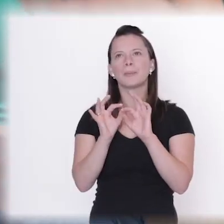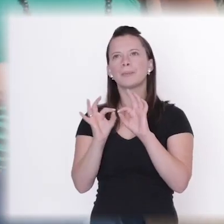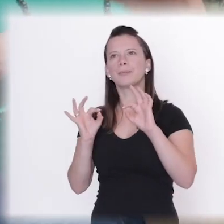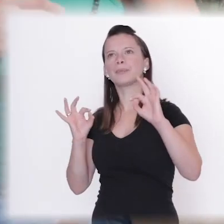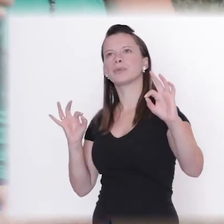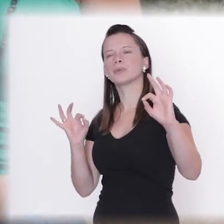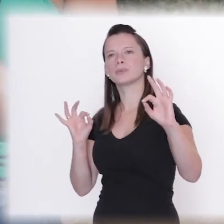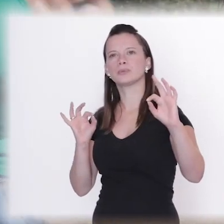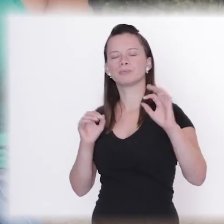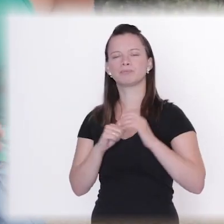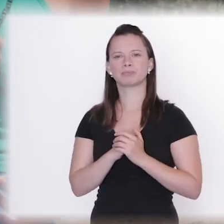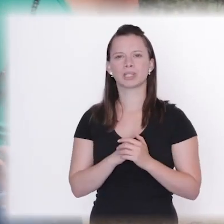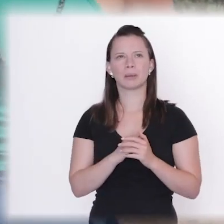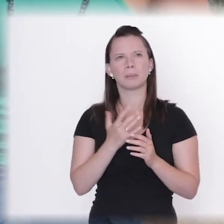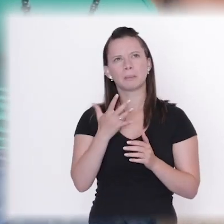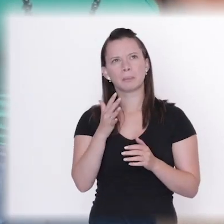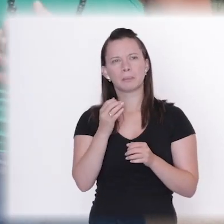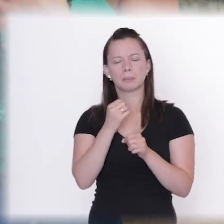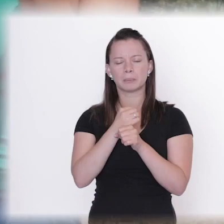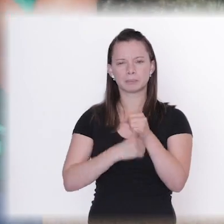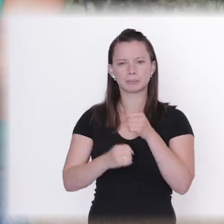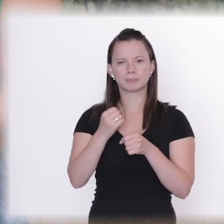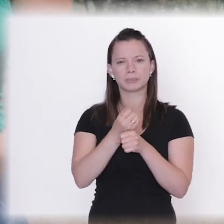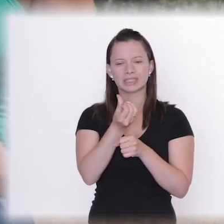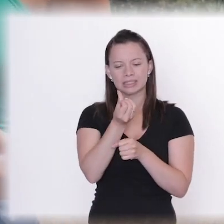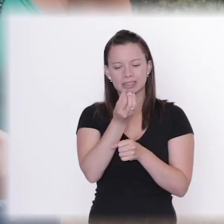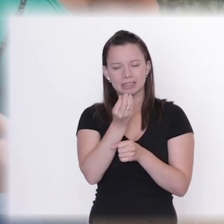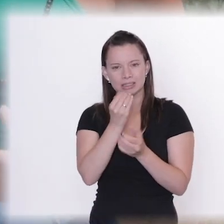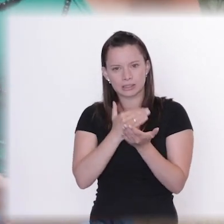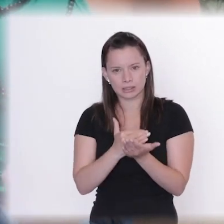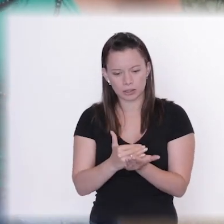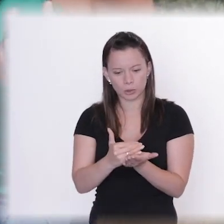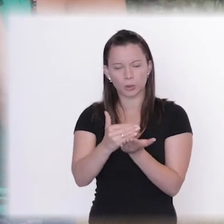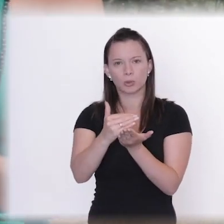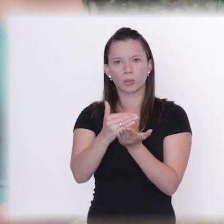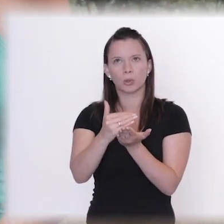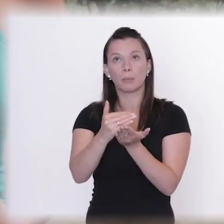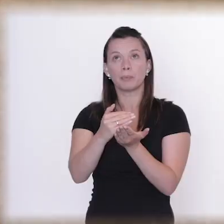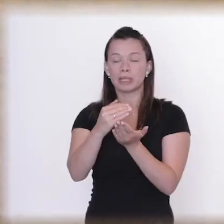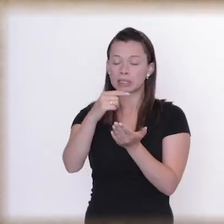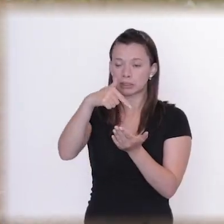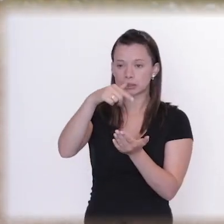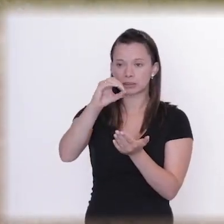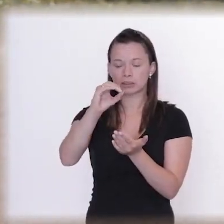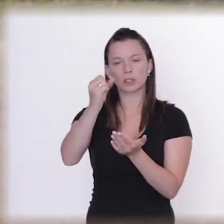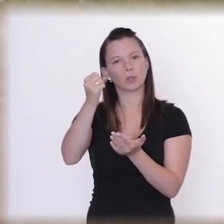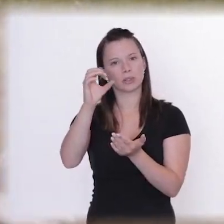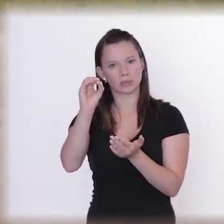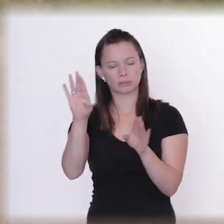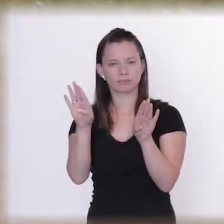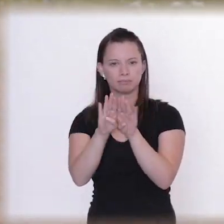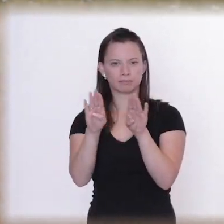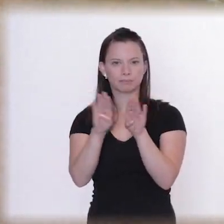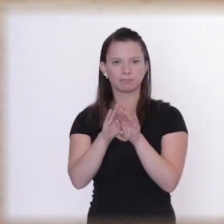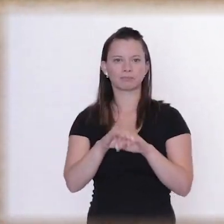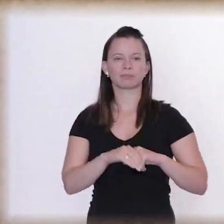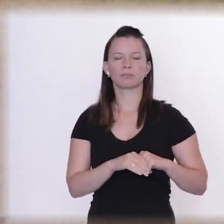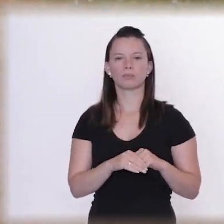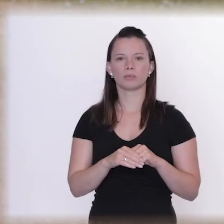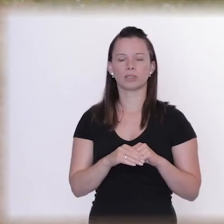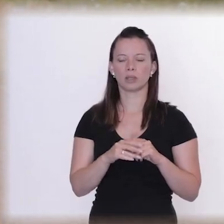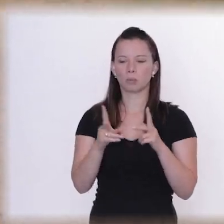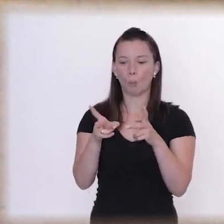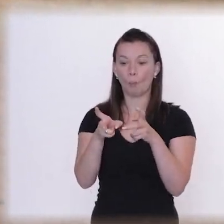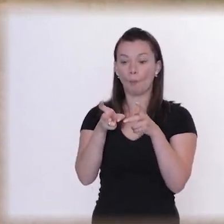que a partir dos anos 60, mas em especial 70, 80, produziu a riqueza da cidade,